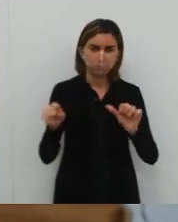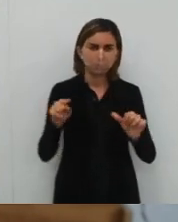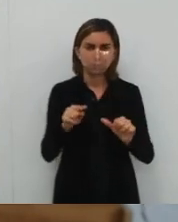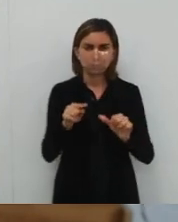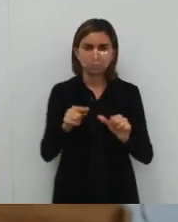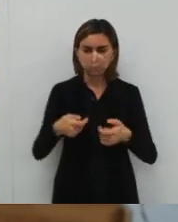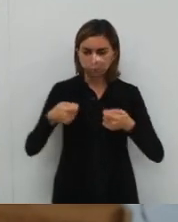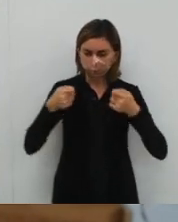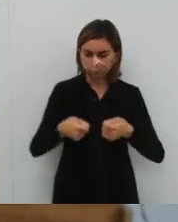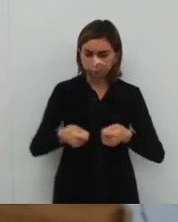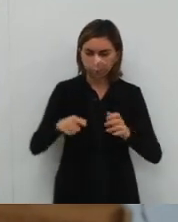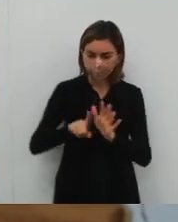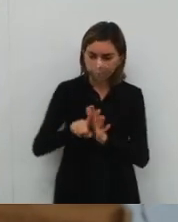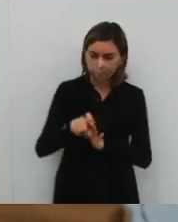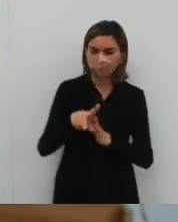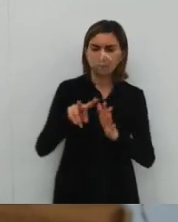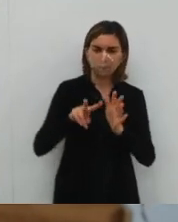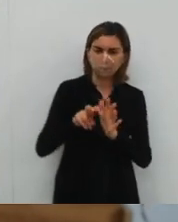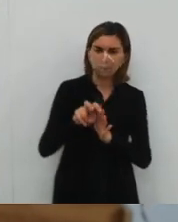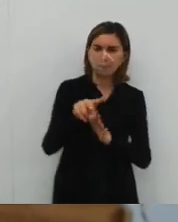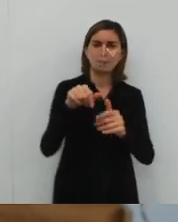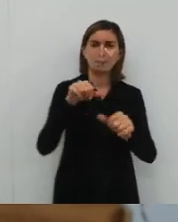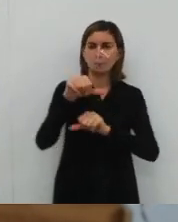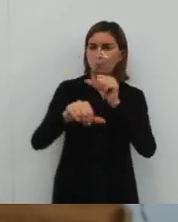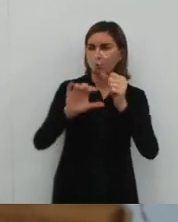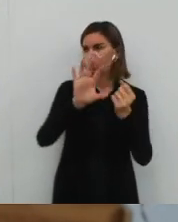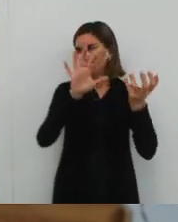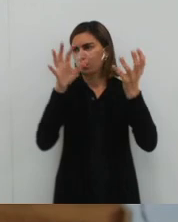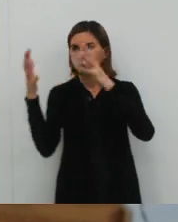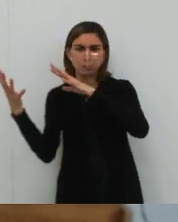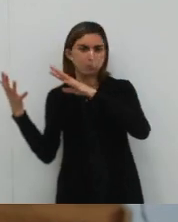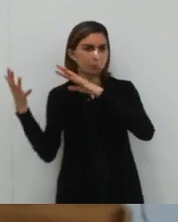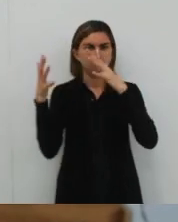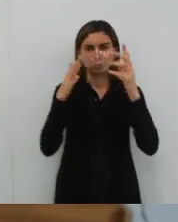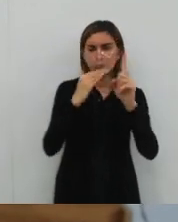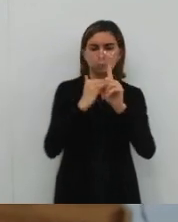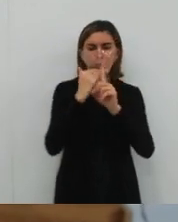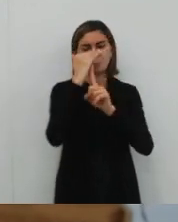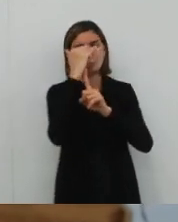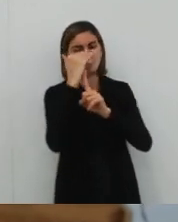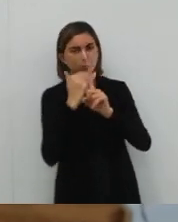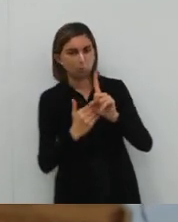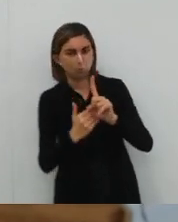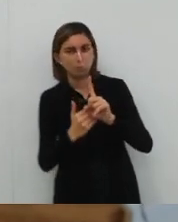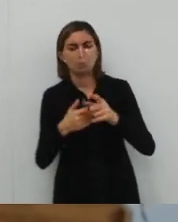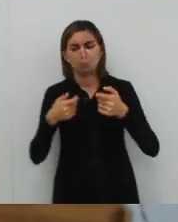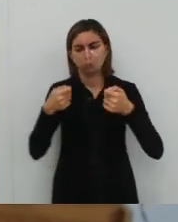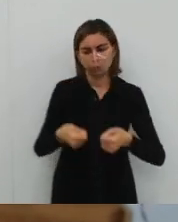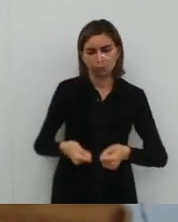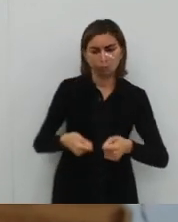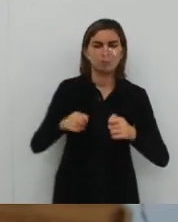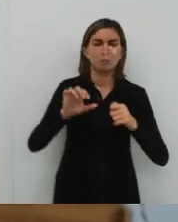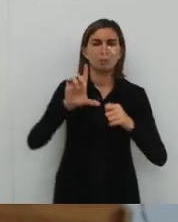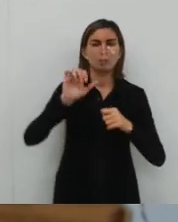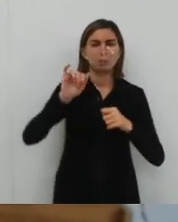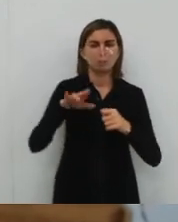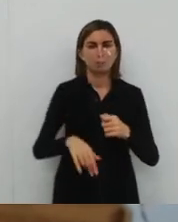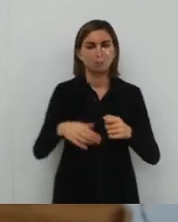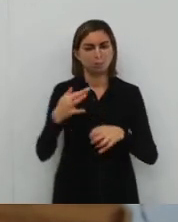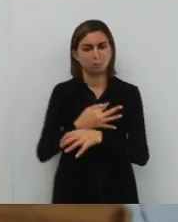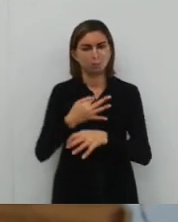estar resistentes a pragas, a mudanças de temperatura, serão mais resistentes ao clima,